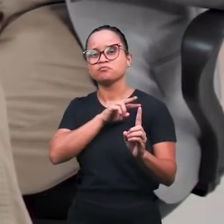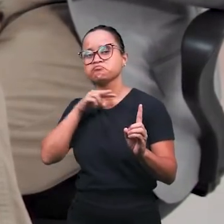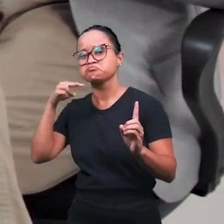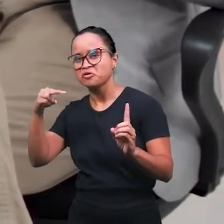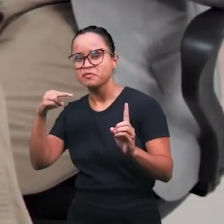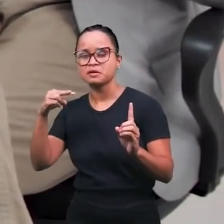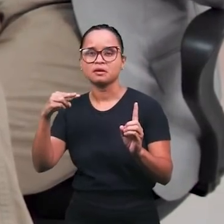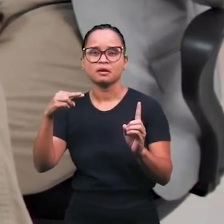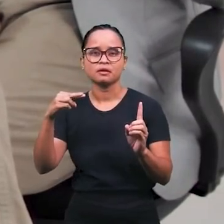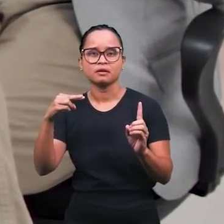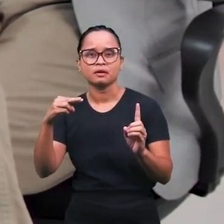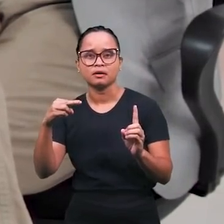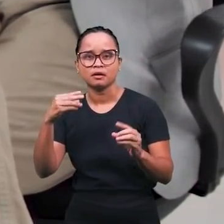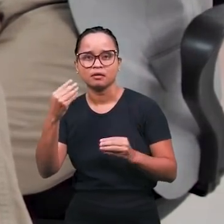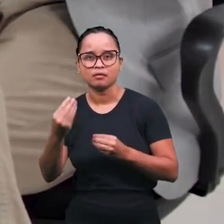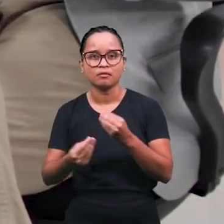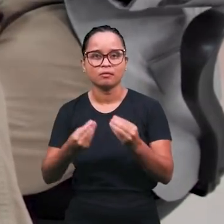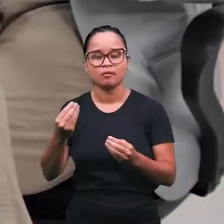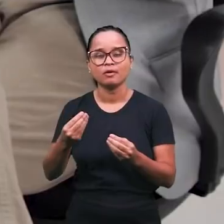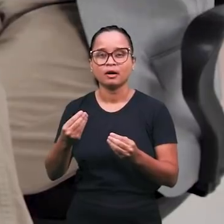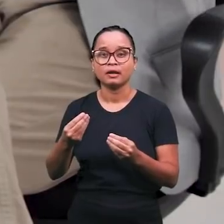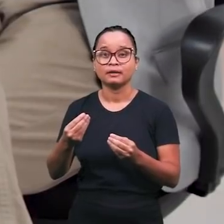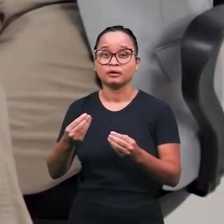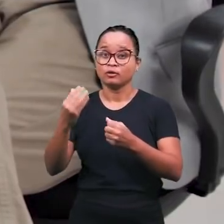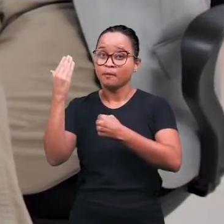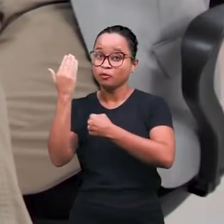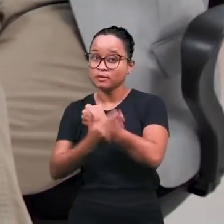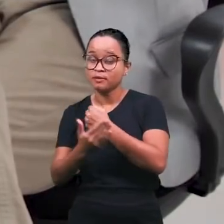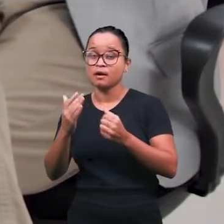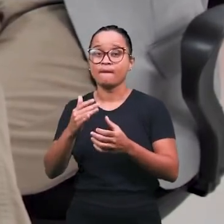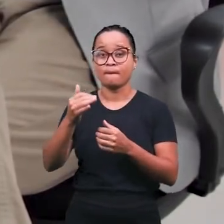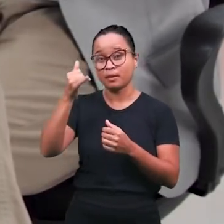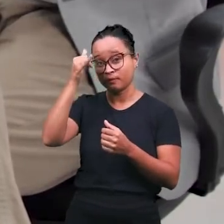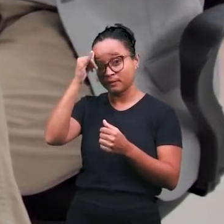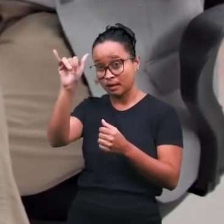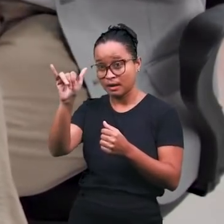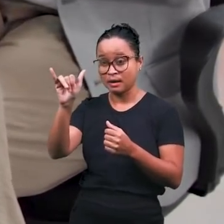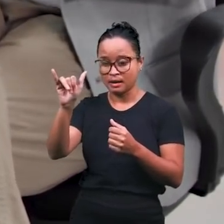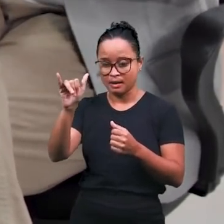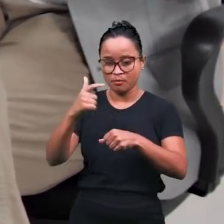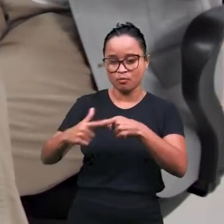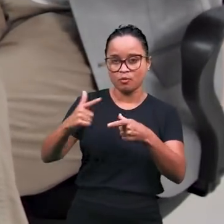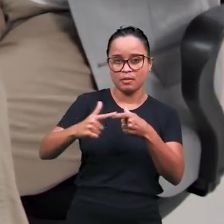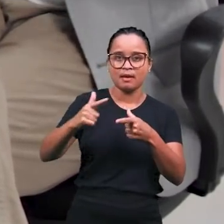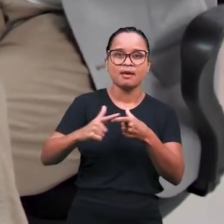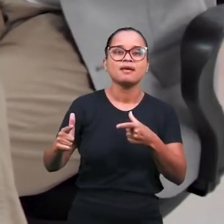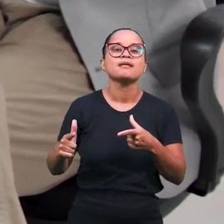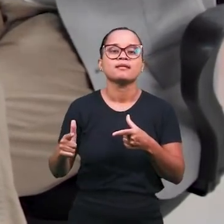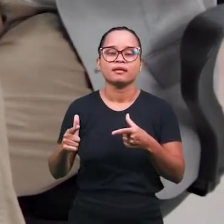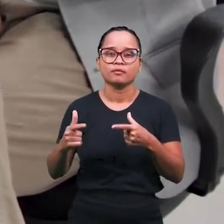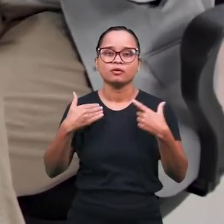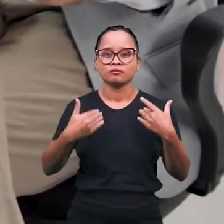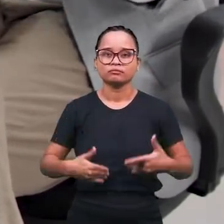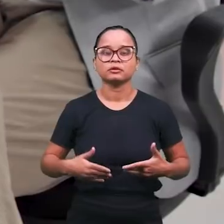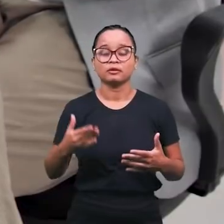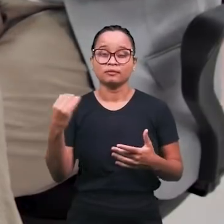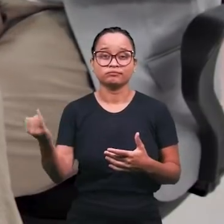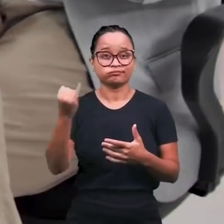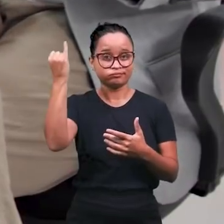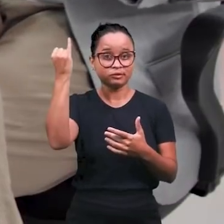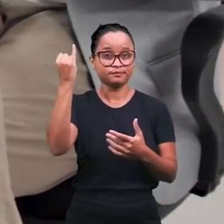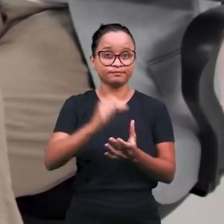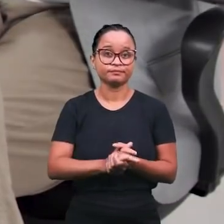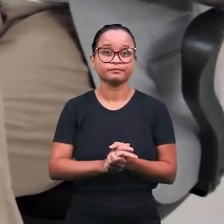corpo, da nossa imunidade, do bom funcionamento do nosso corpo, é um momento de extrema importância de